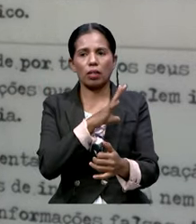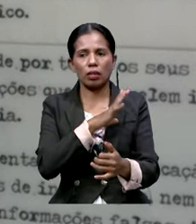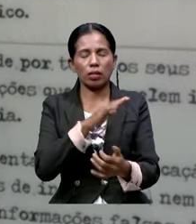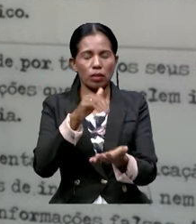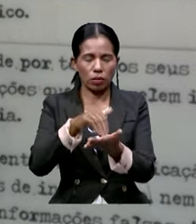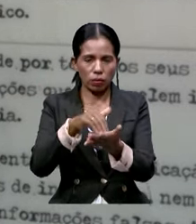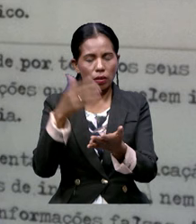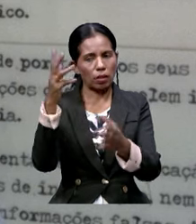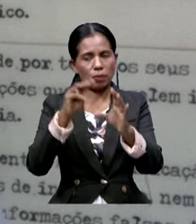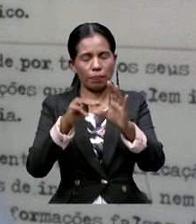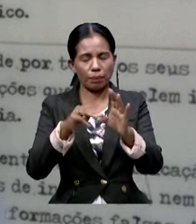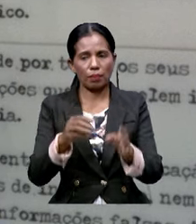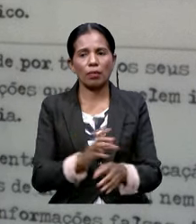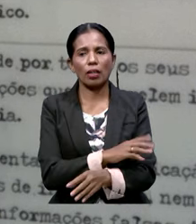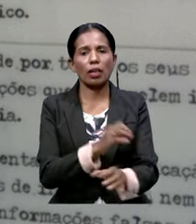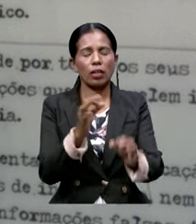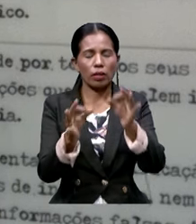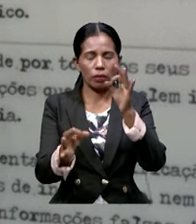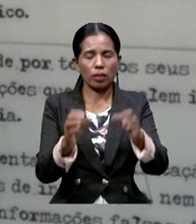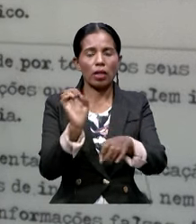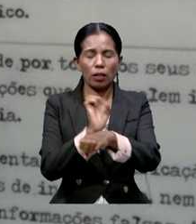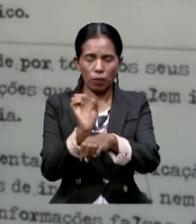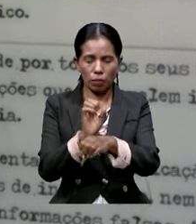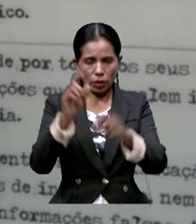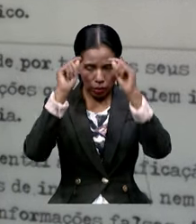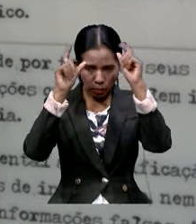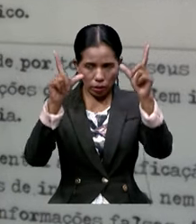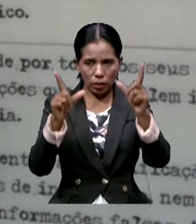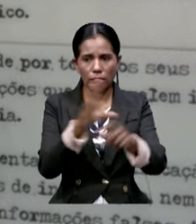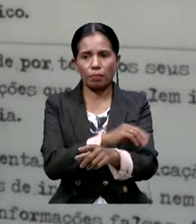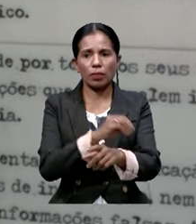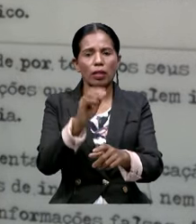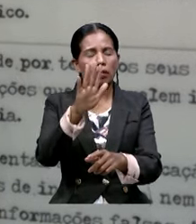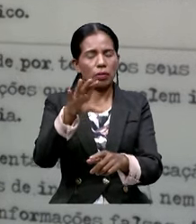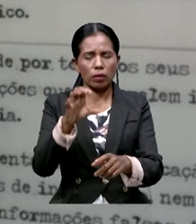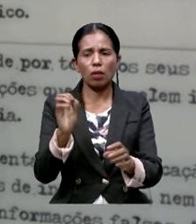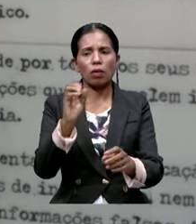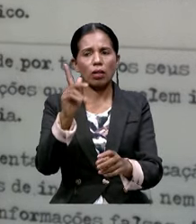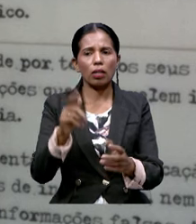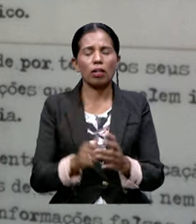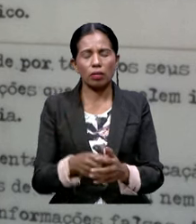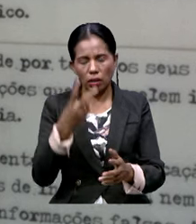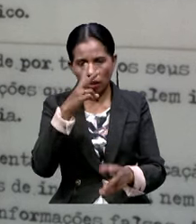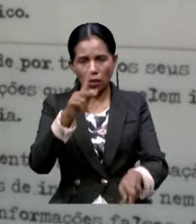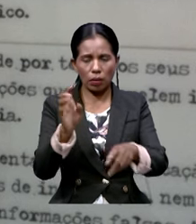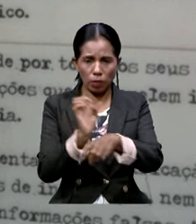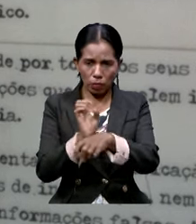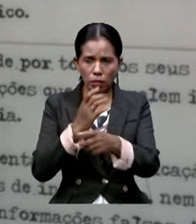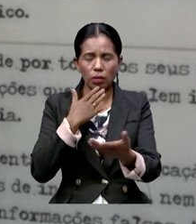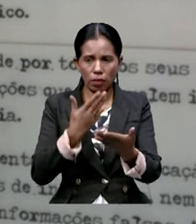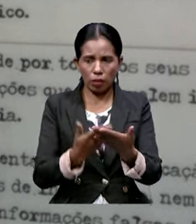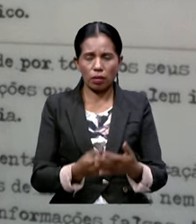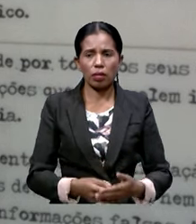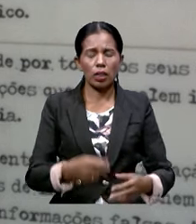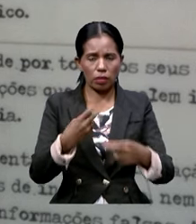mercado. Mas 250 horas, se carrega a economia de Timor-Leste dia, ali que 250, 500 lá é problema. Nada a economia dia, porque nem